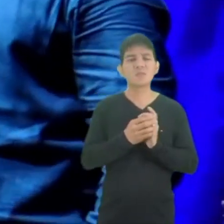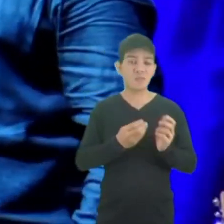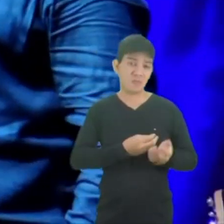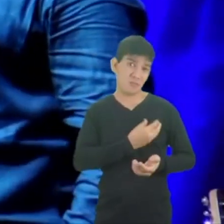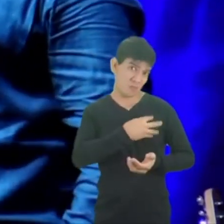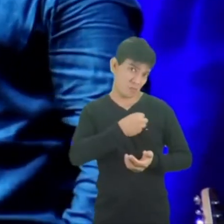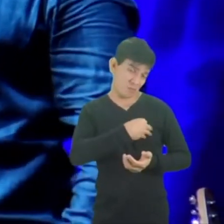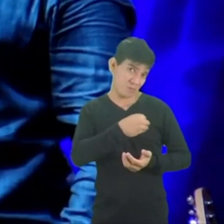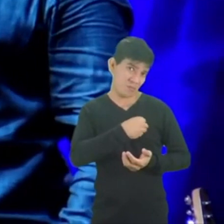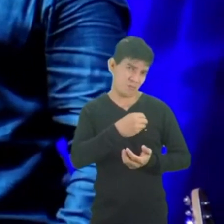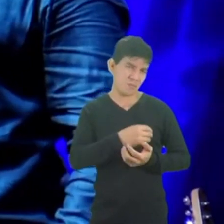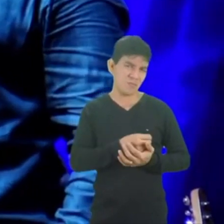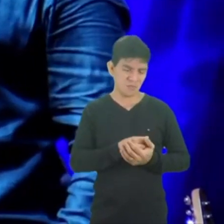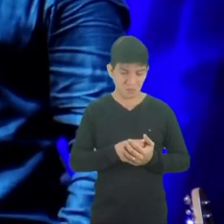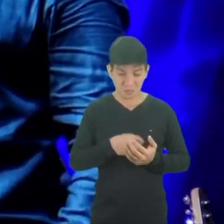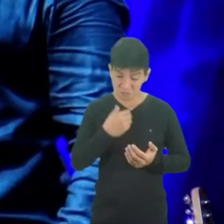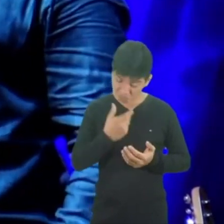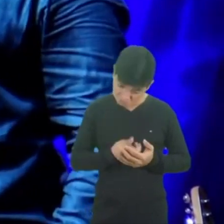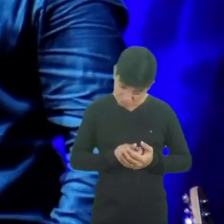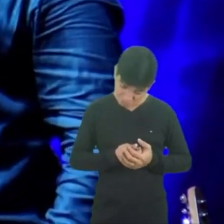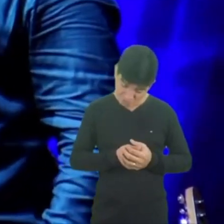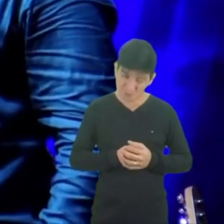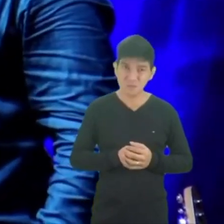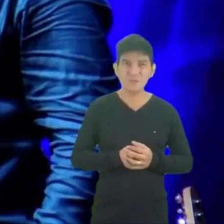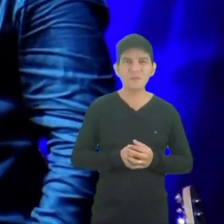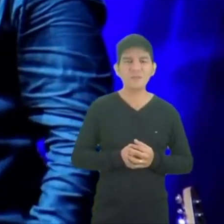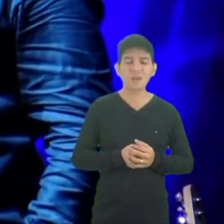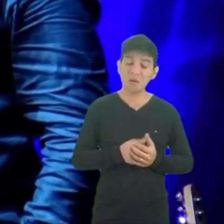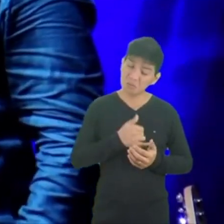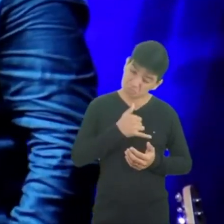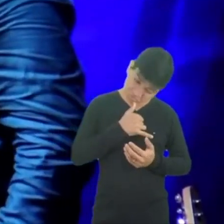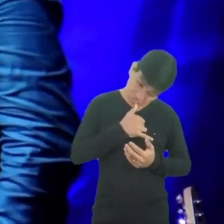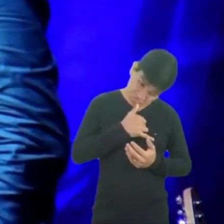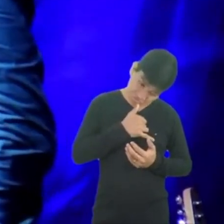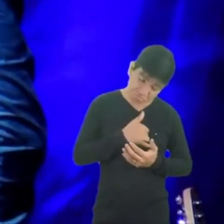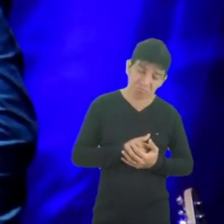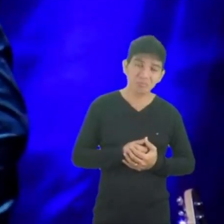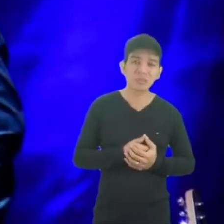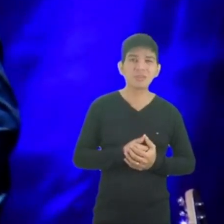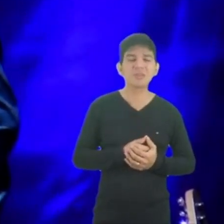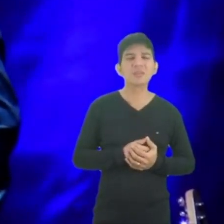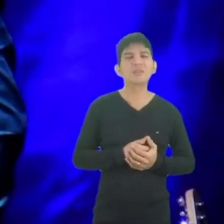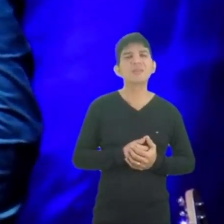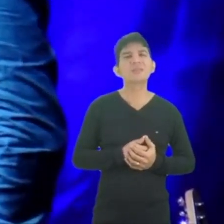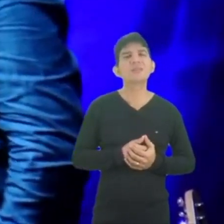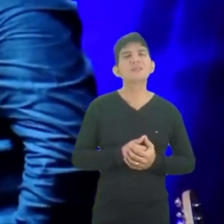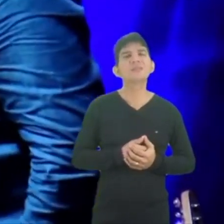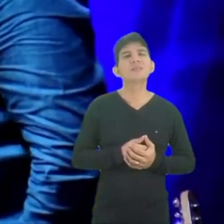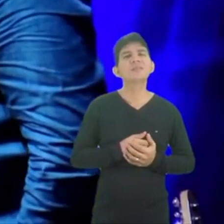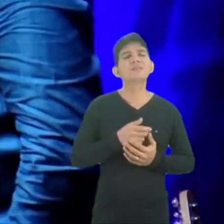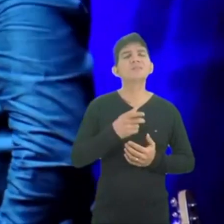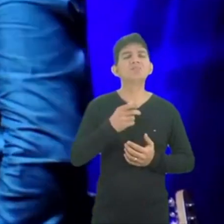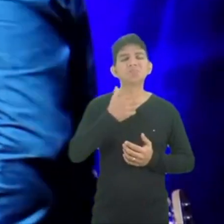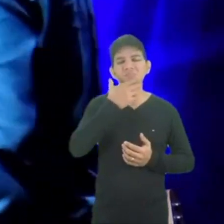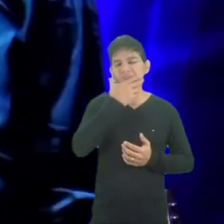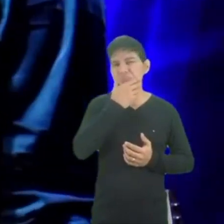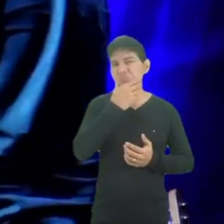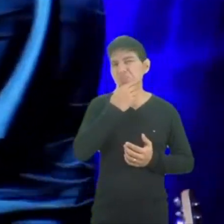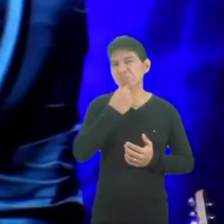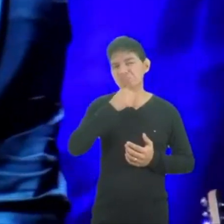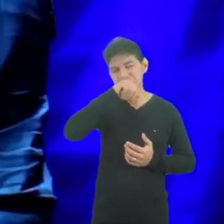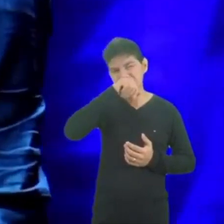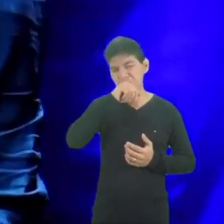assim, cabeça baixa, meio para baixo. Aí ele diz: pai, o inferno não é